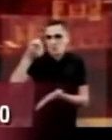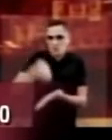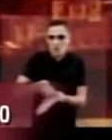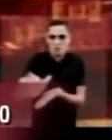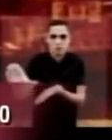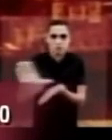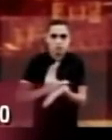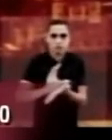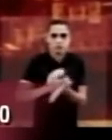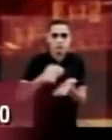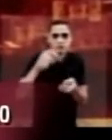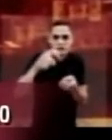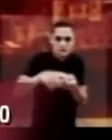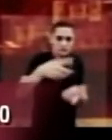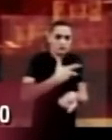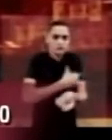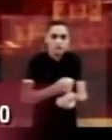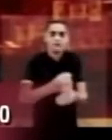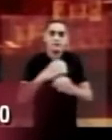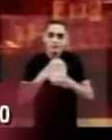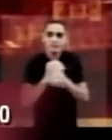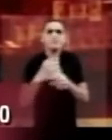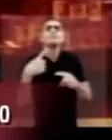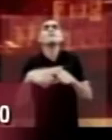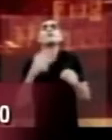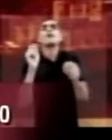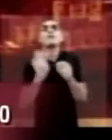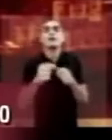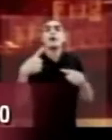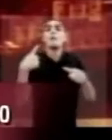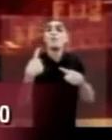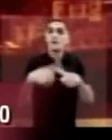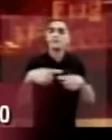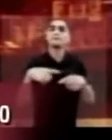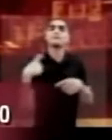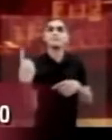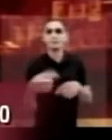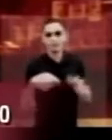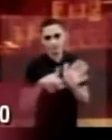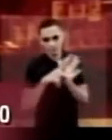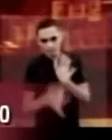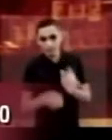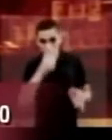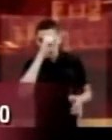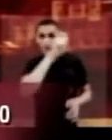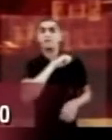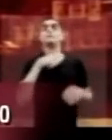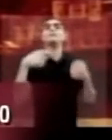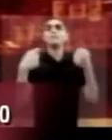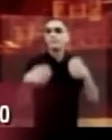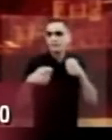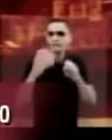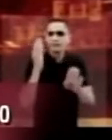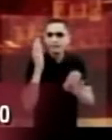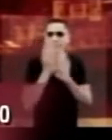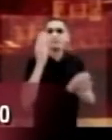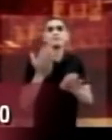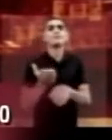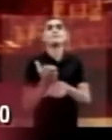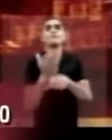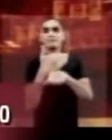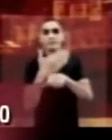previsão de porcentagem de pessoas em estado gripal que estava sendo Covid